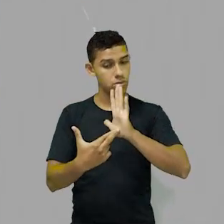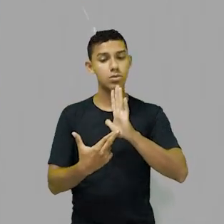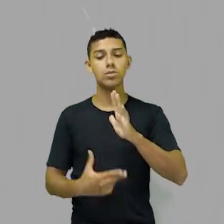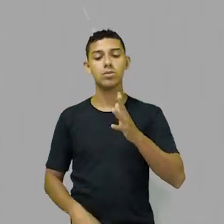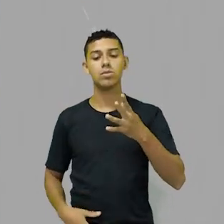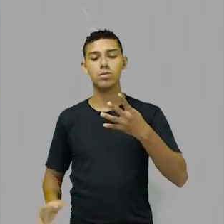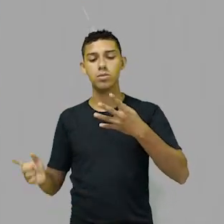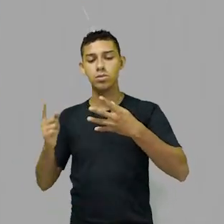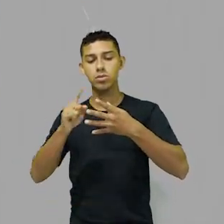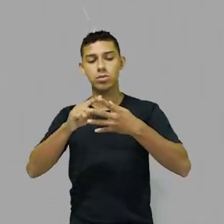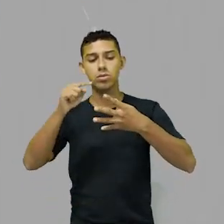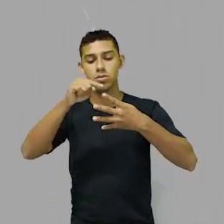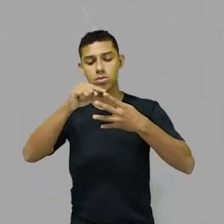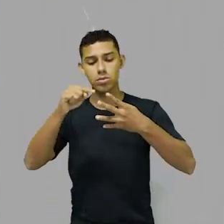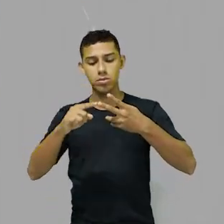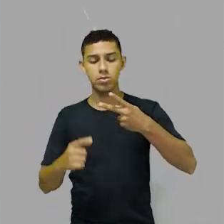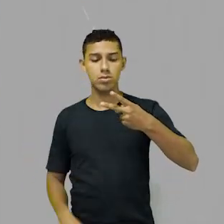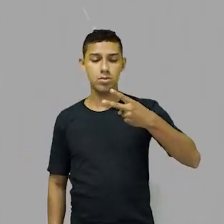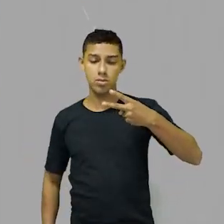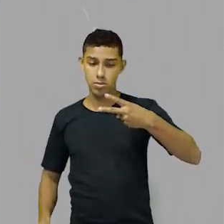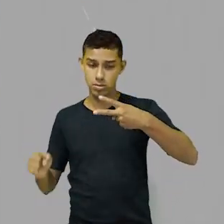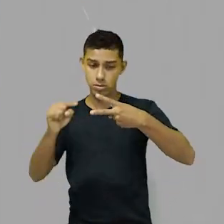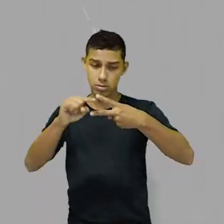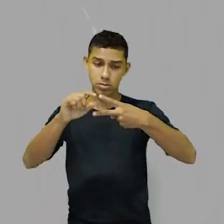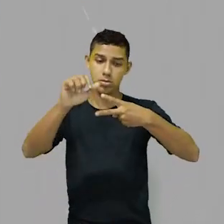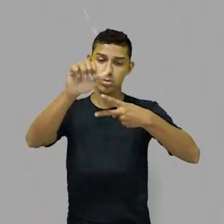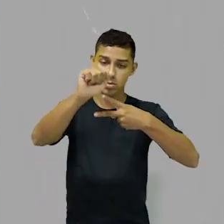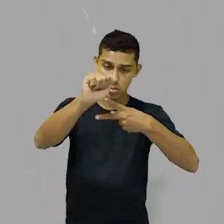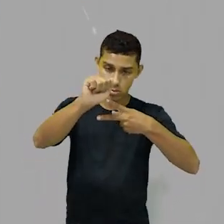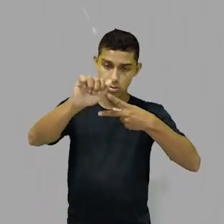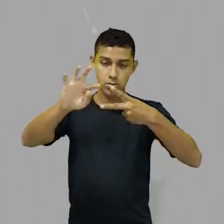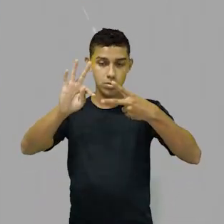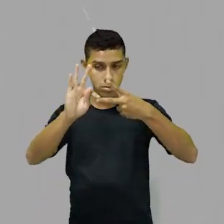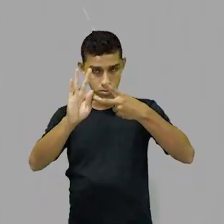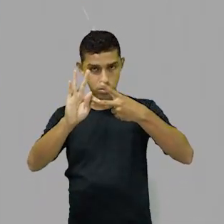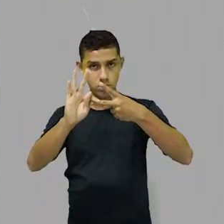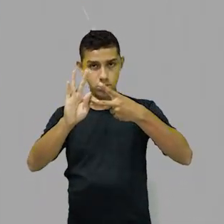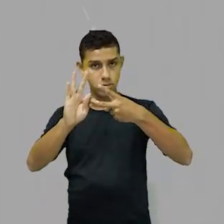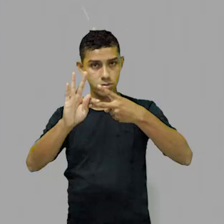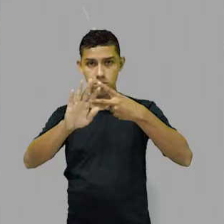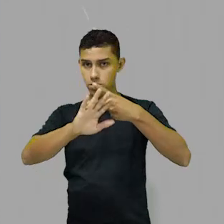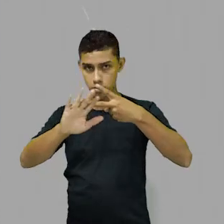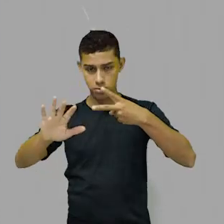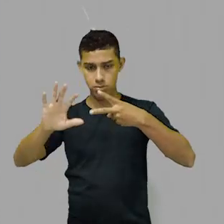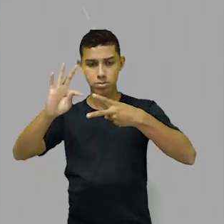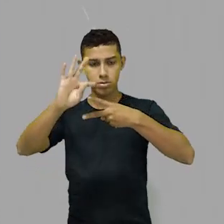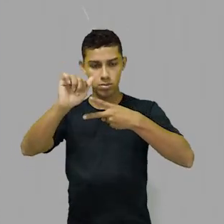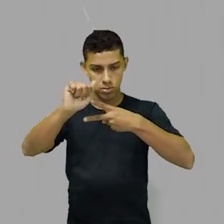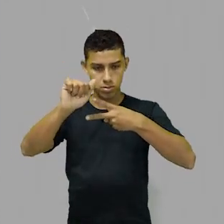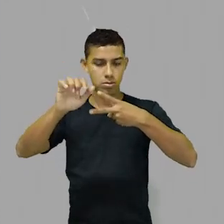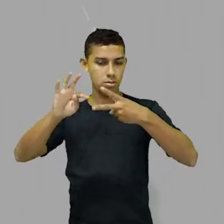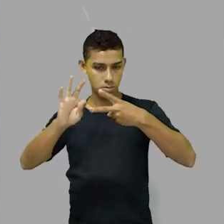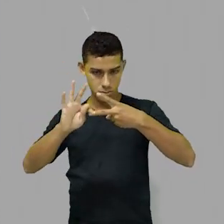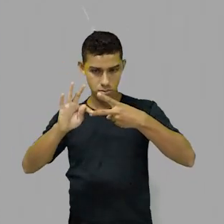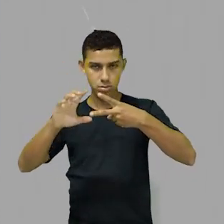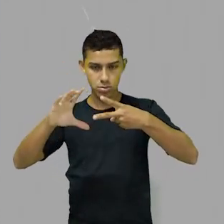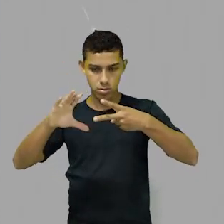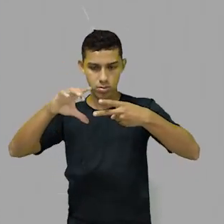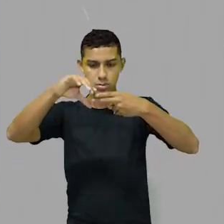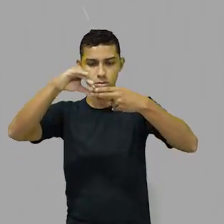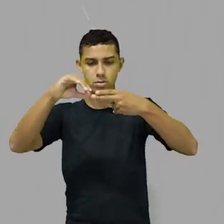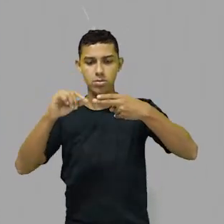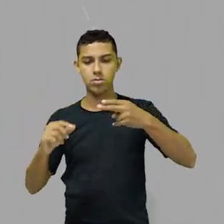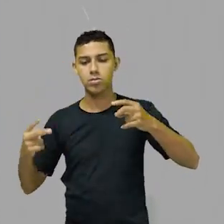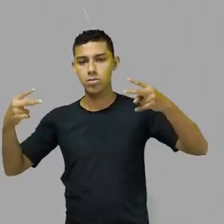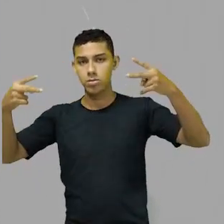de regra de Chargaff, em que a adenina só se liga com timina. Entre adenina e timina formam-se 2 pontes